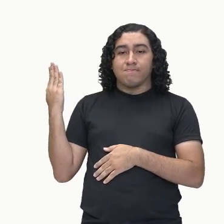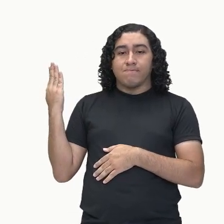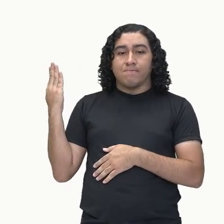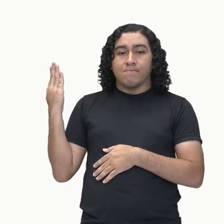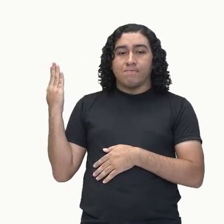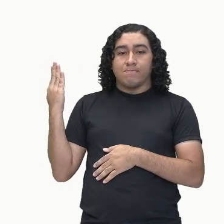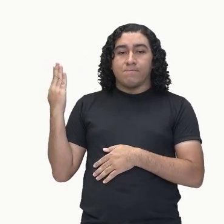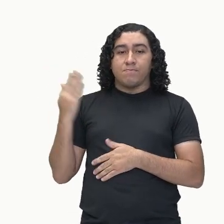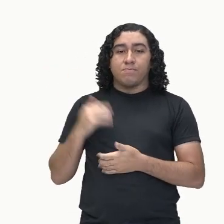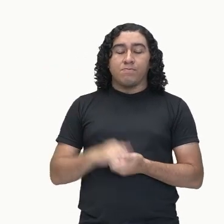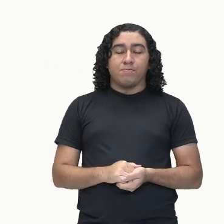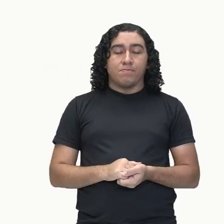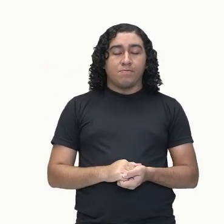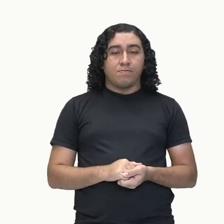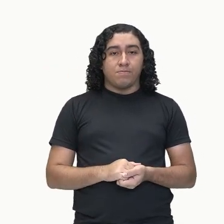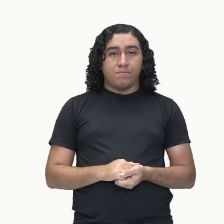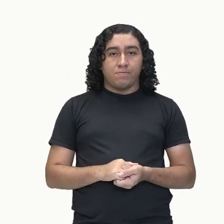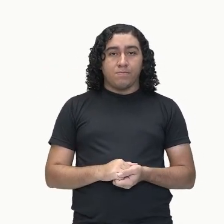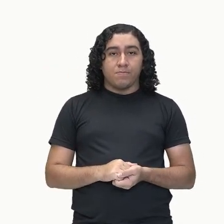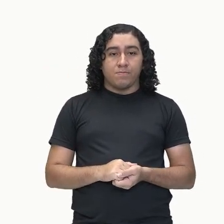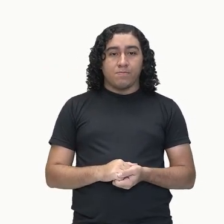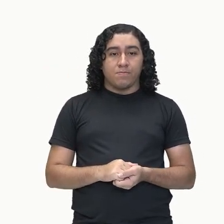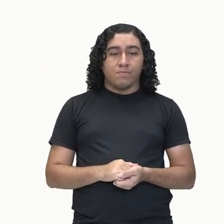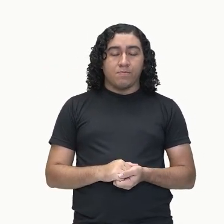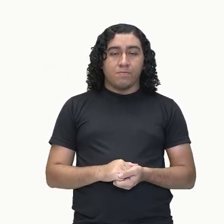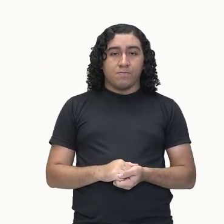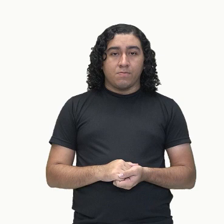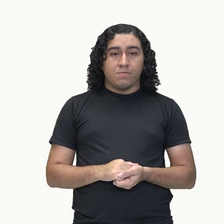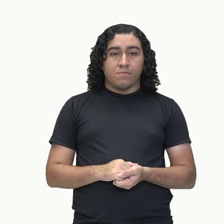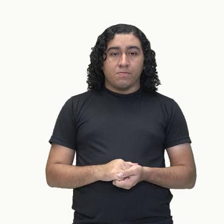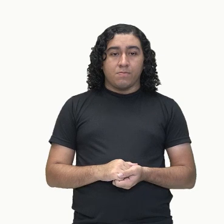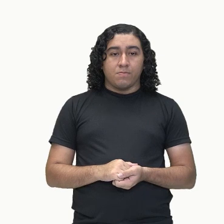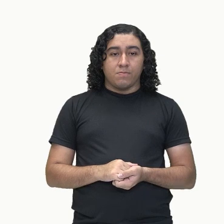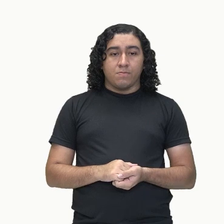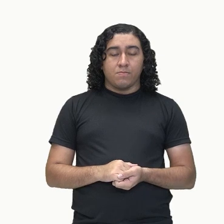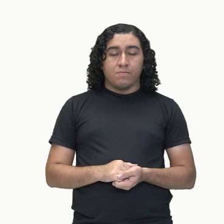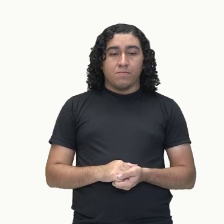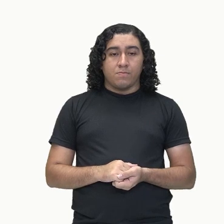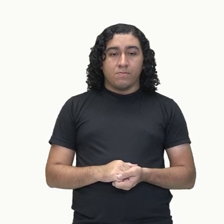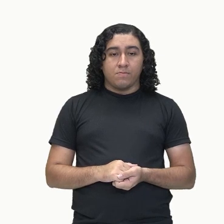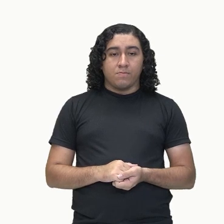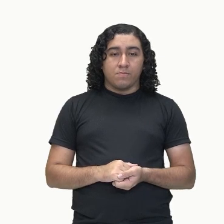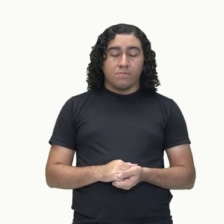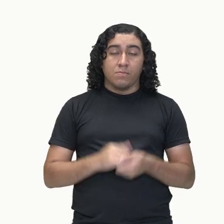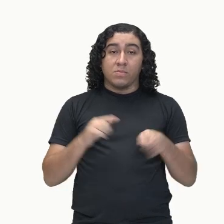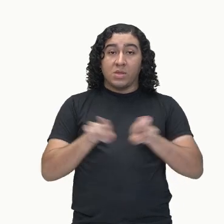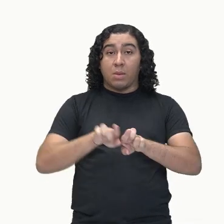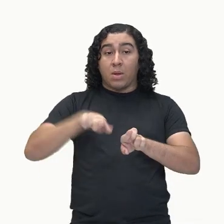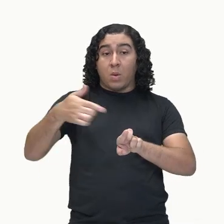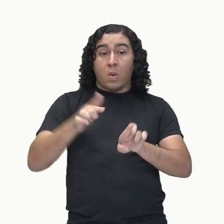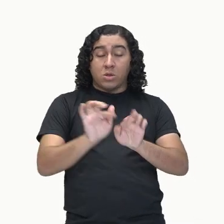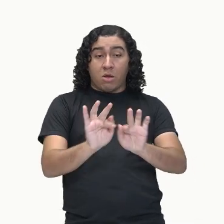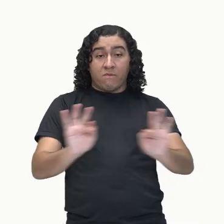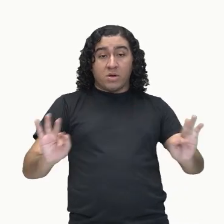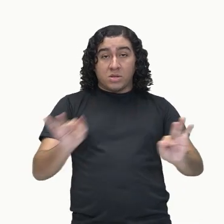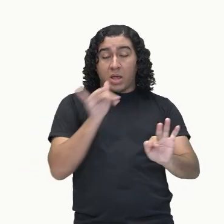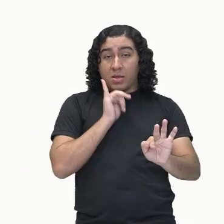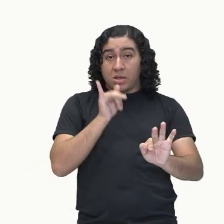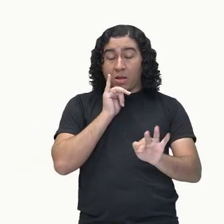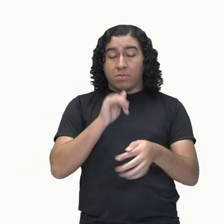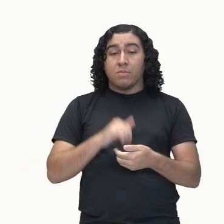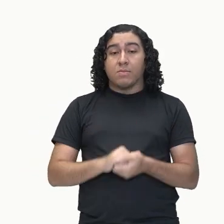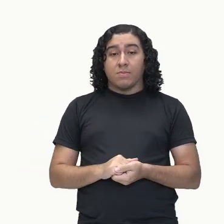Sea quea queas que Alice Sea e também para Expression duplicati